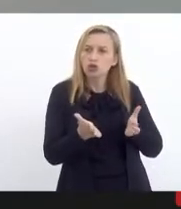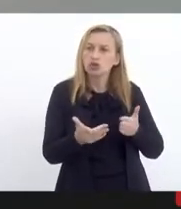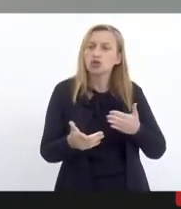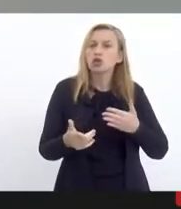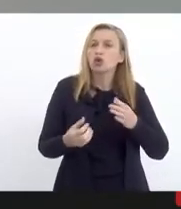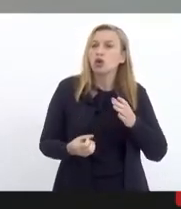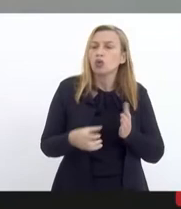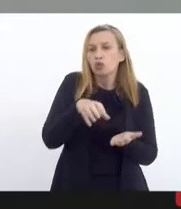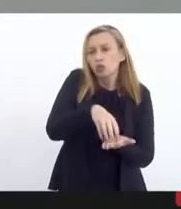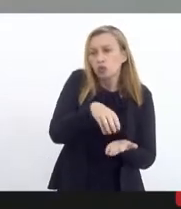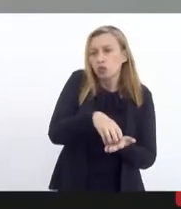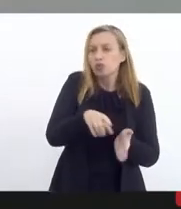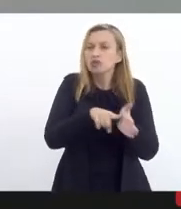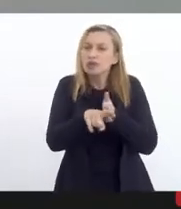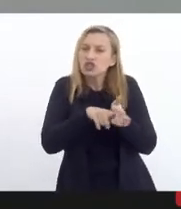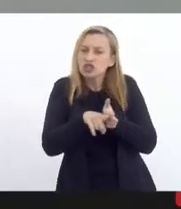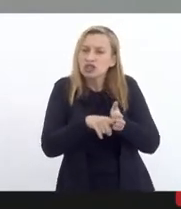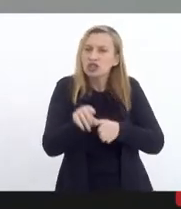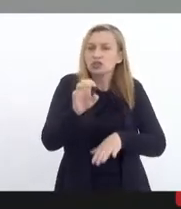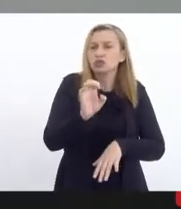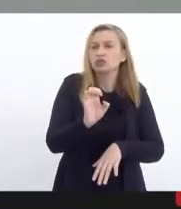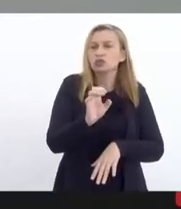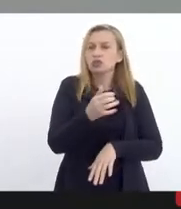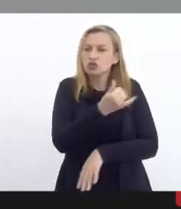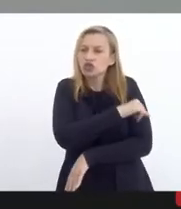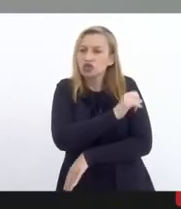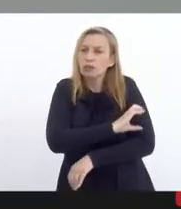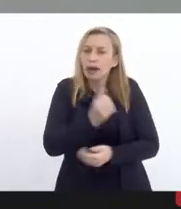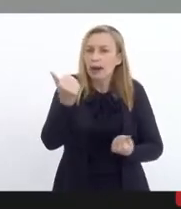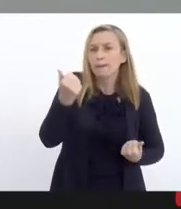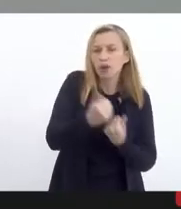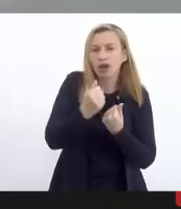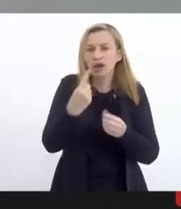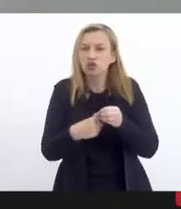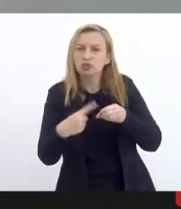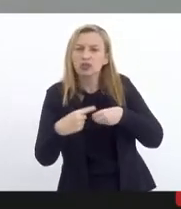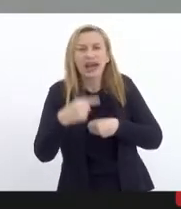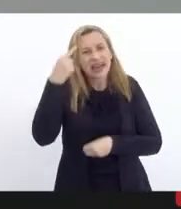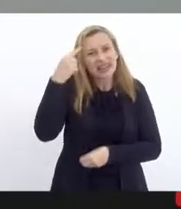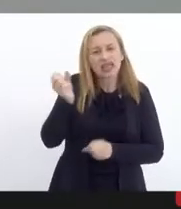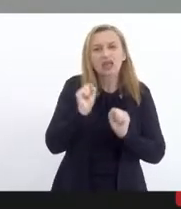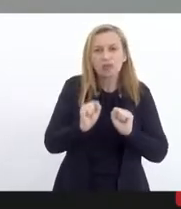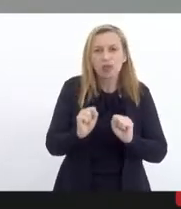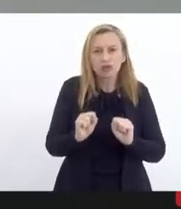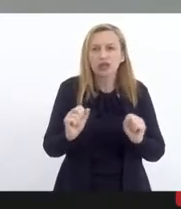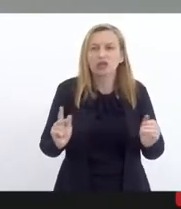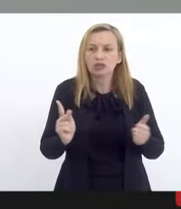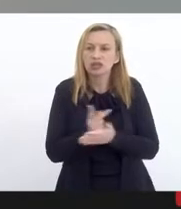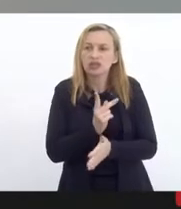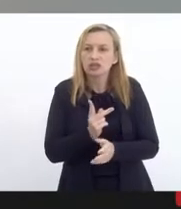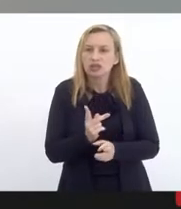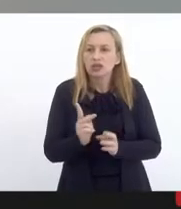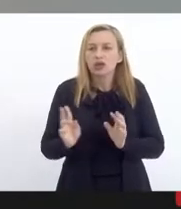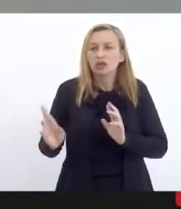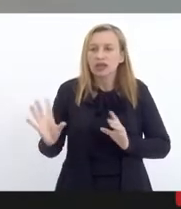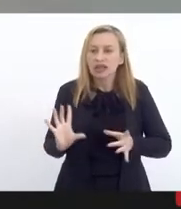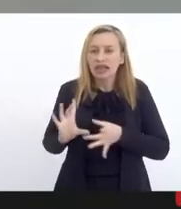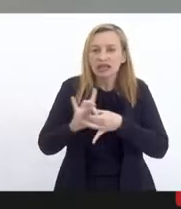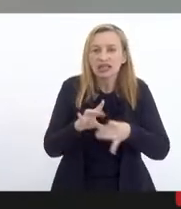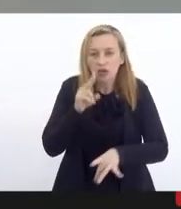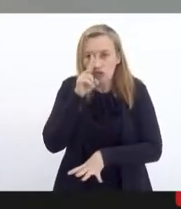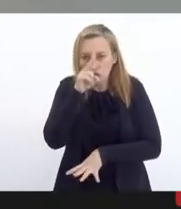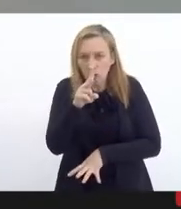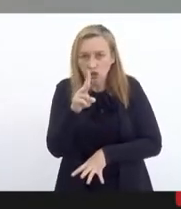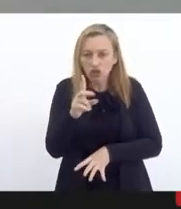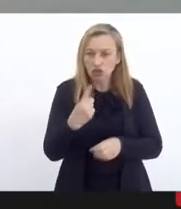Rio de Janeiro, para apoiar esses municípios. Então, a ideia é de que possa ocorrer uma interação forte entre